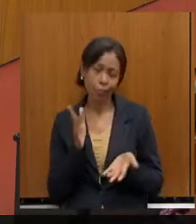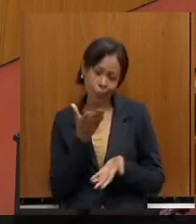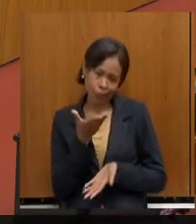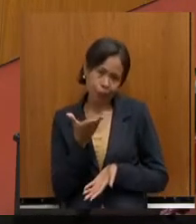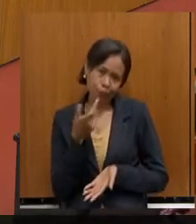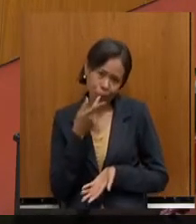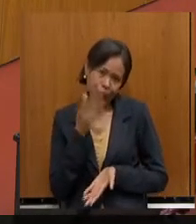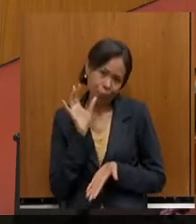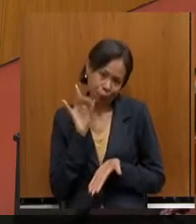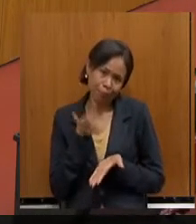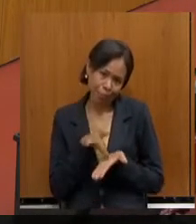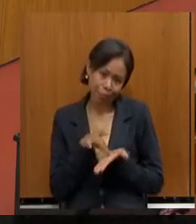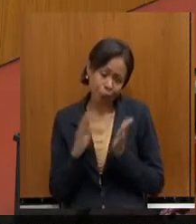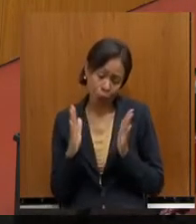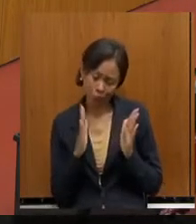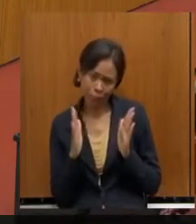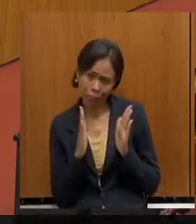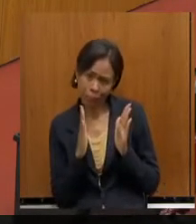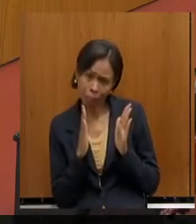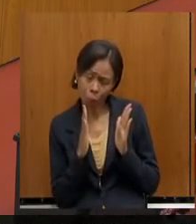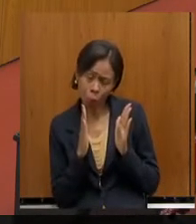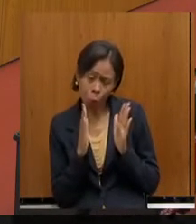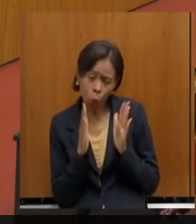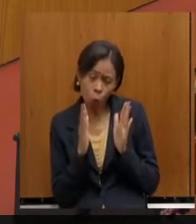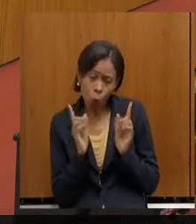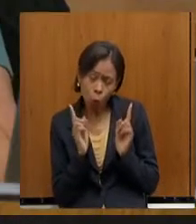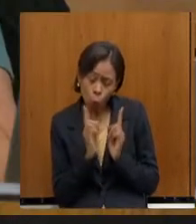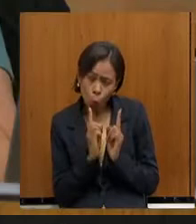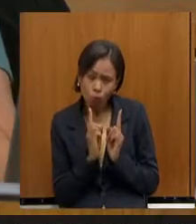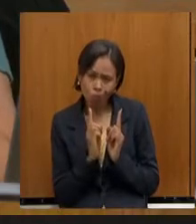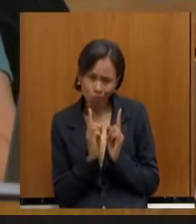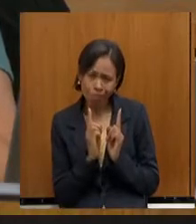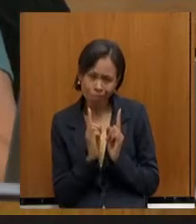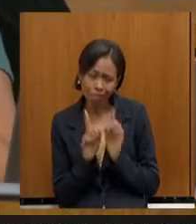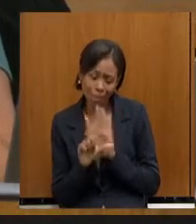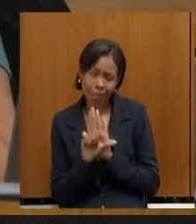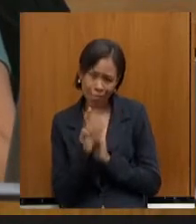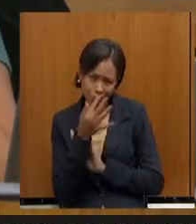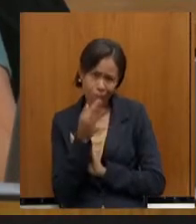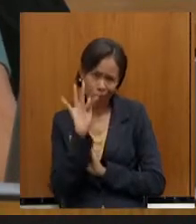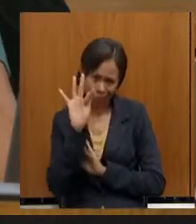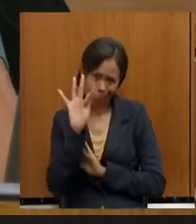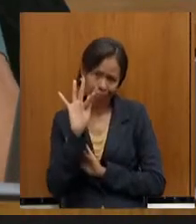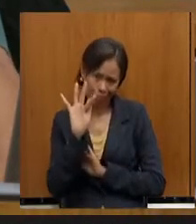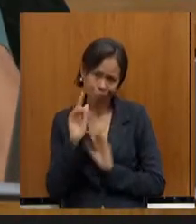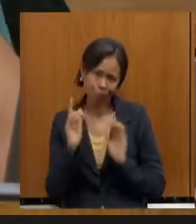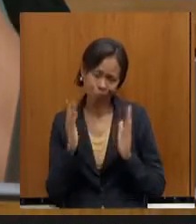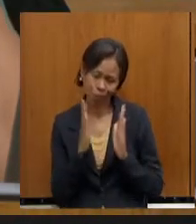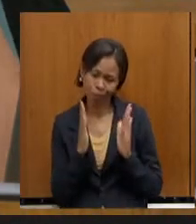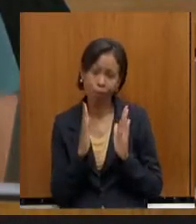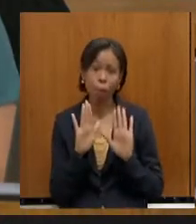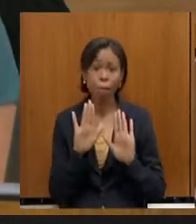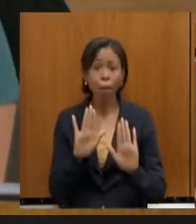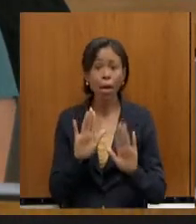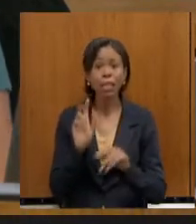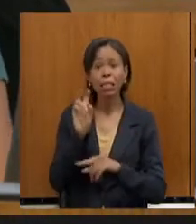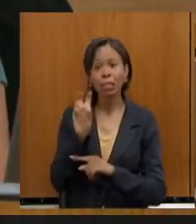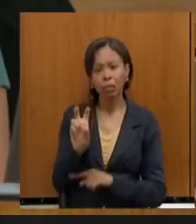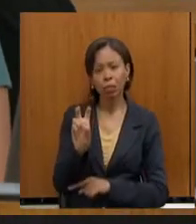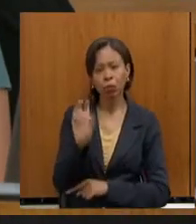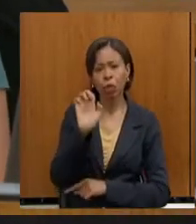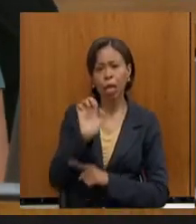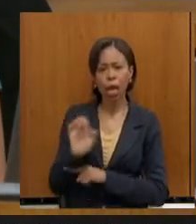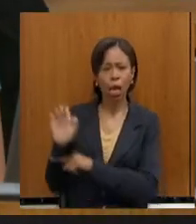é um Prazo Curto conforme estabelecido pela lei federal mas a gente apenas cinco Estados